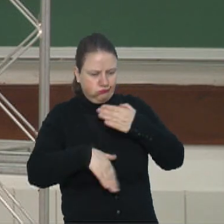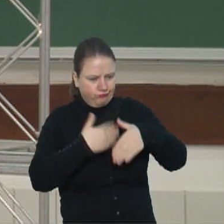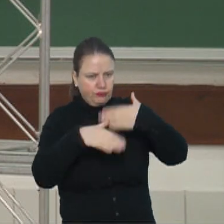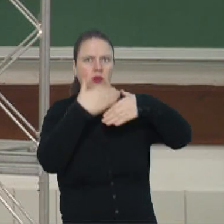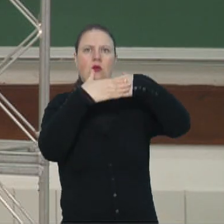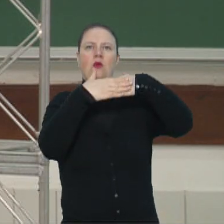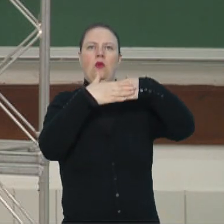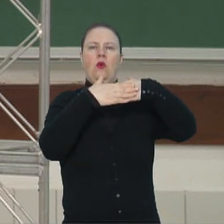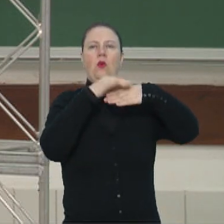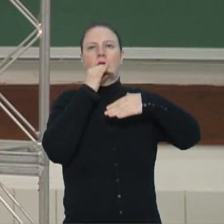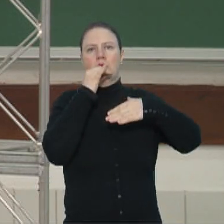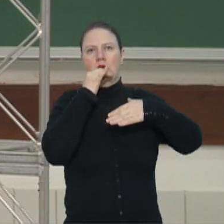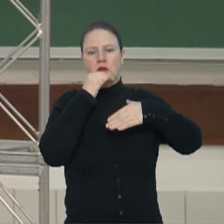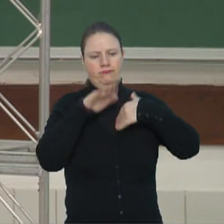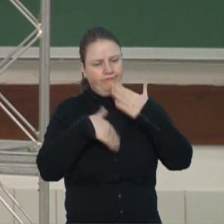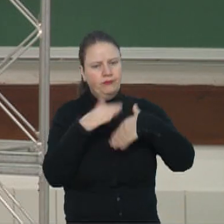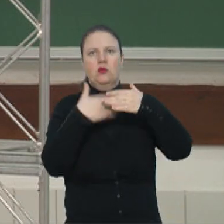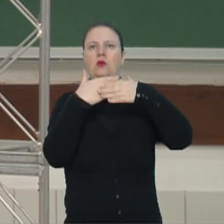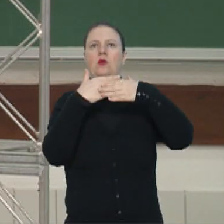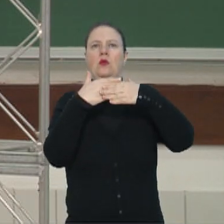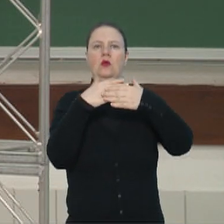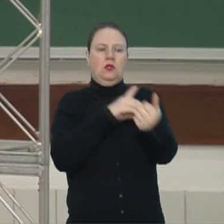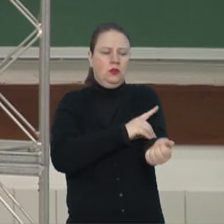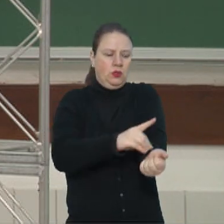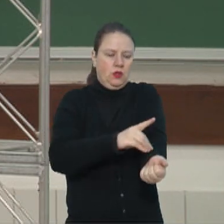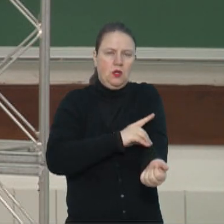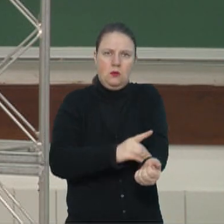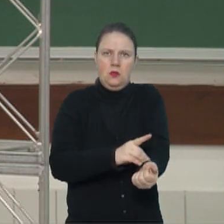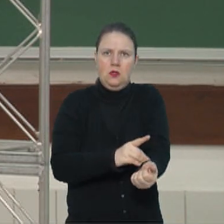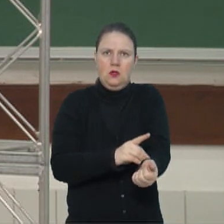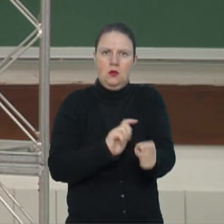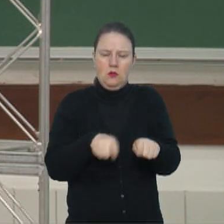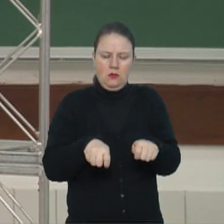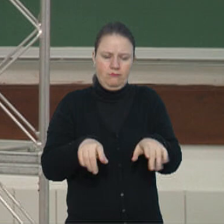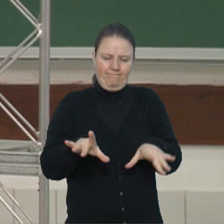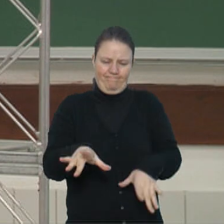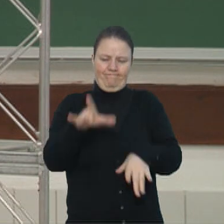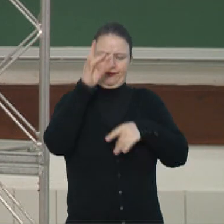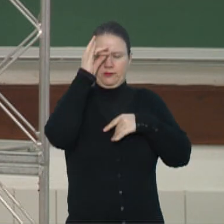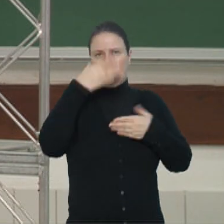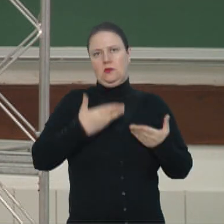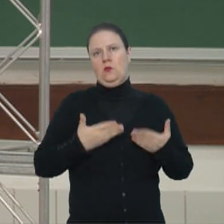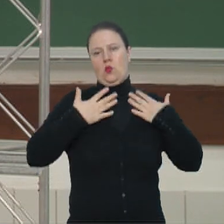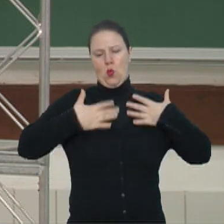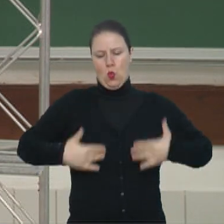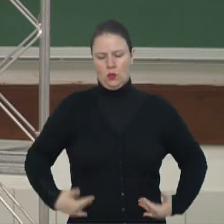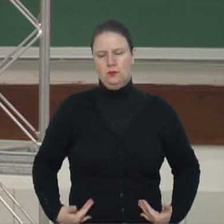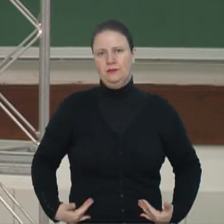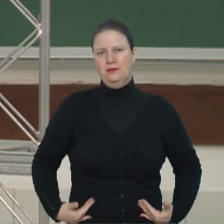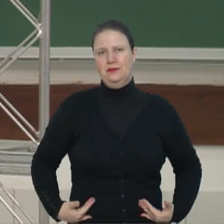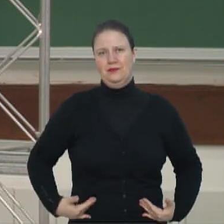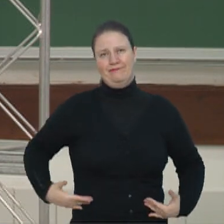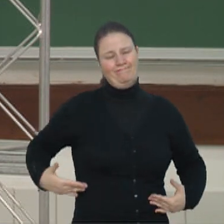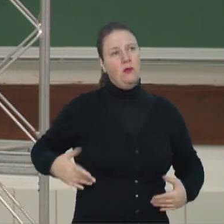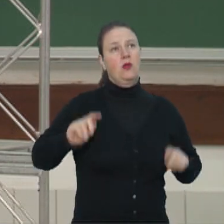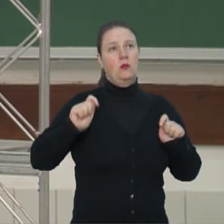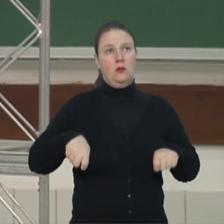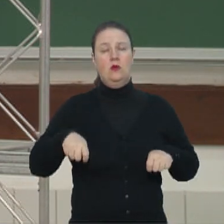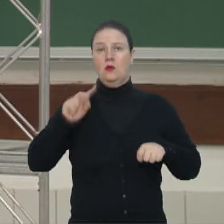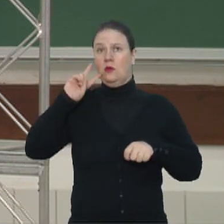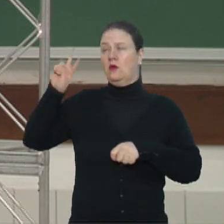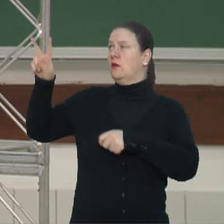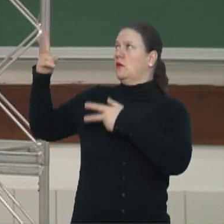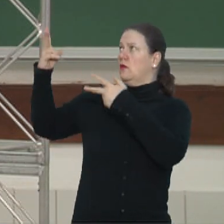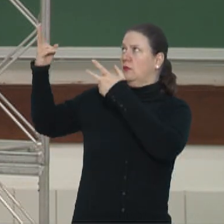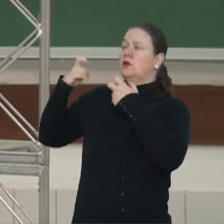diabetes causa a amputação de membros, não só de perna, né? Aqui na propaganda tem uma pessoa amputada